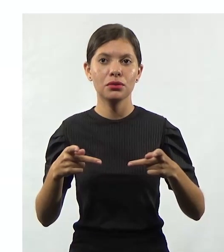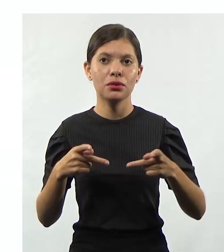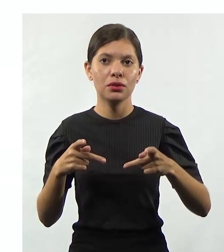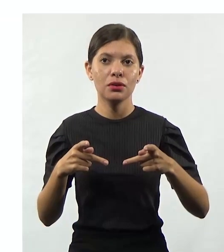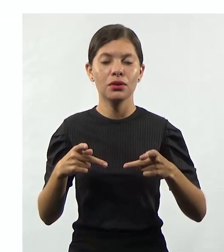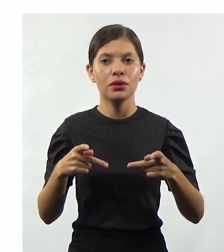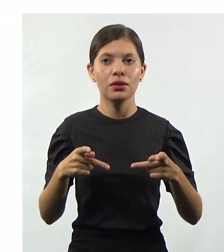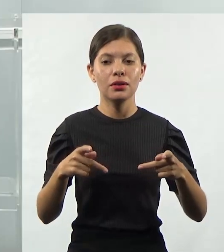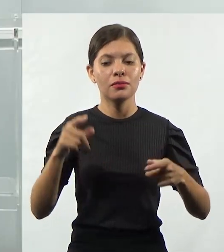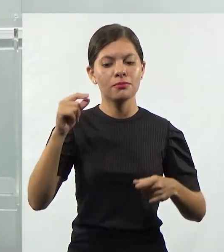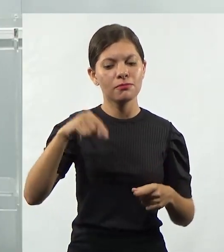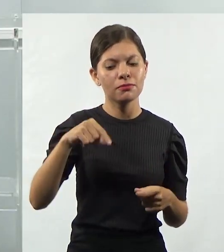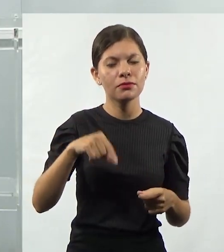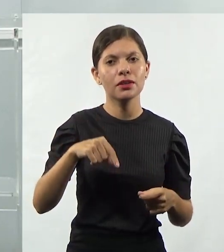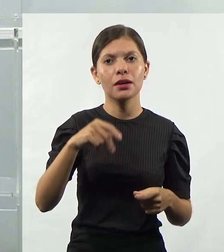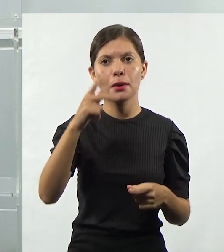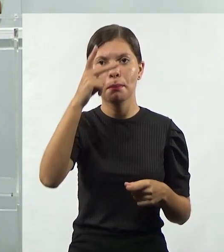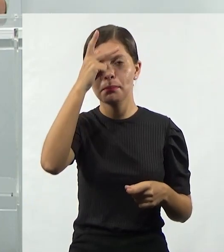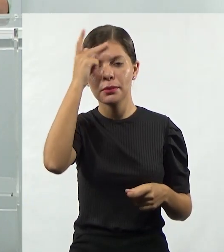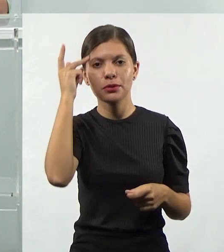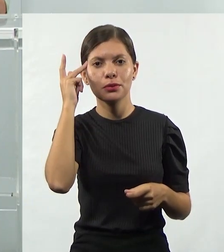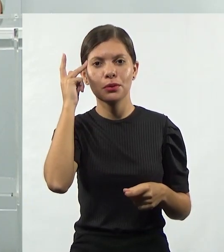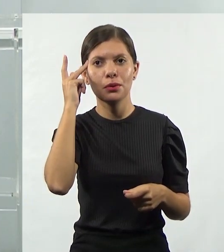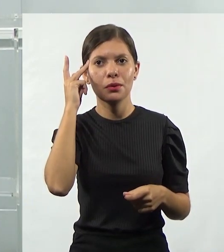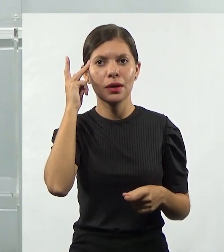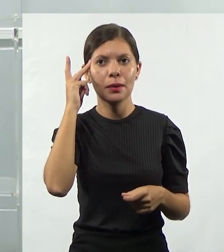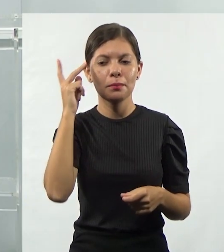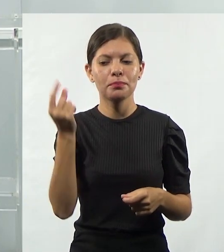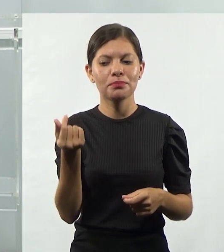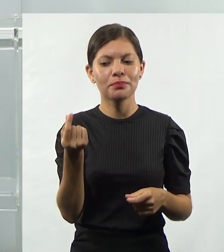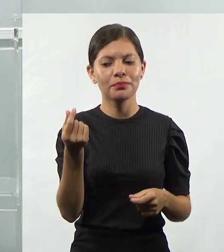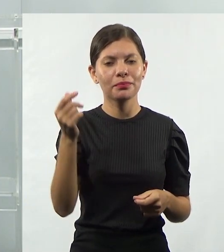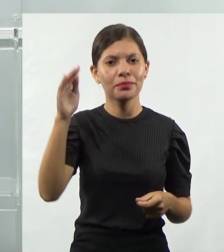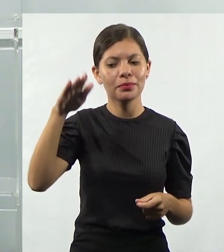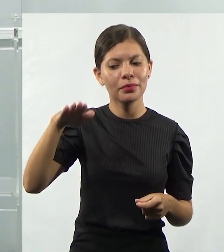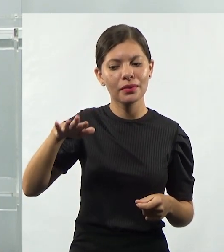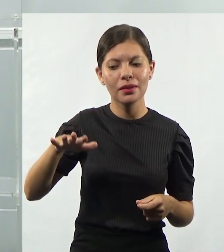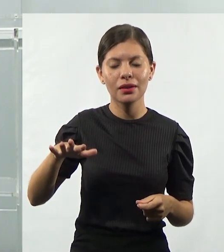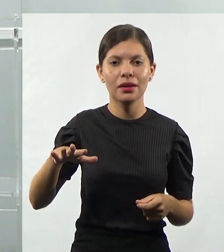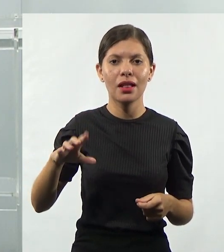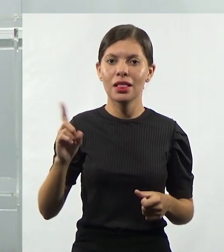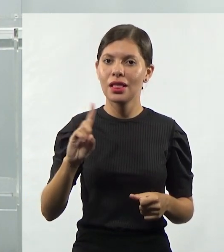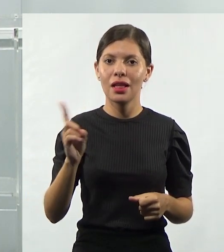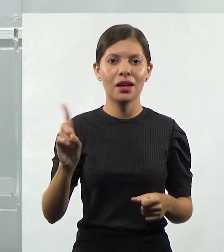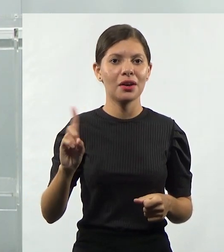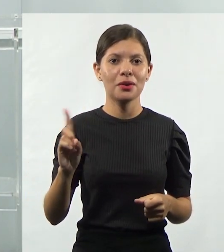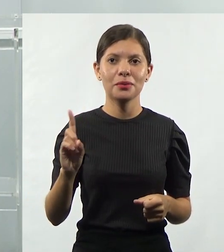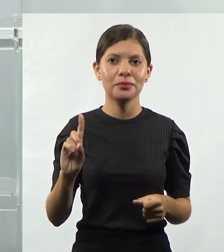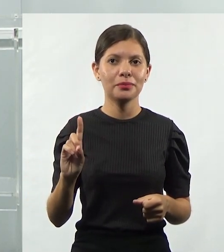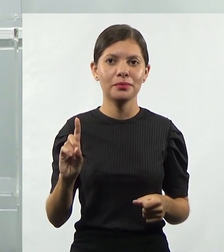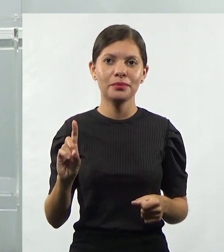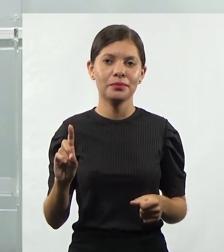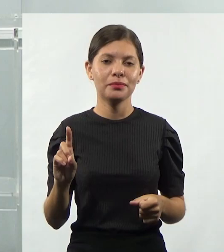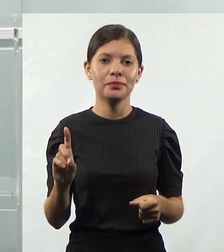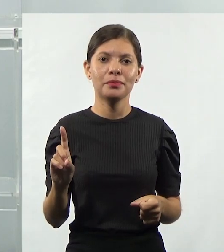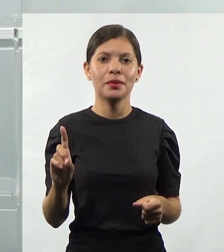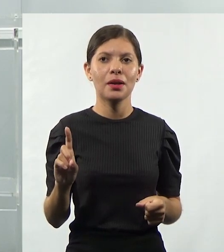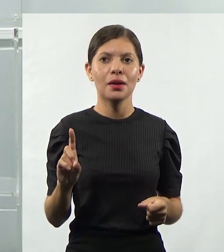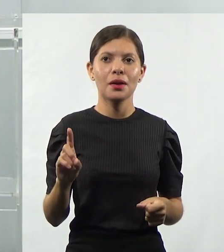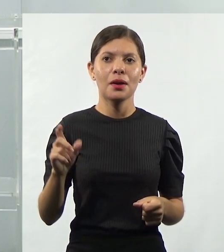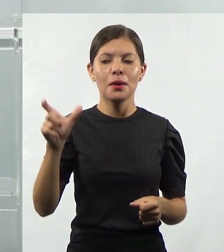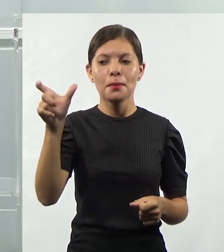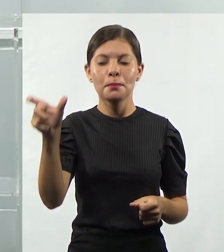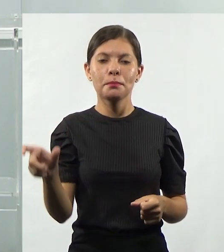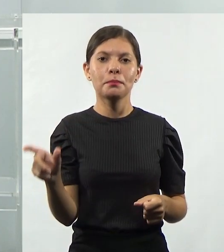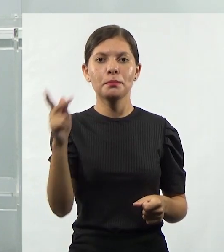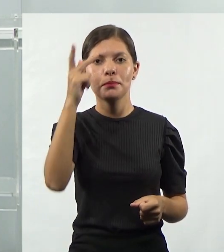não é barato, né? Você investir tanto assim nas pessoas. Você não quer que elas aprendam tudo e vá embora. É muito triste quando isso acontece,